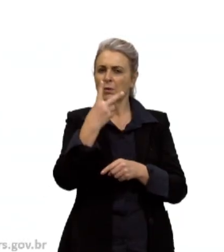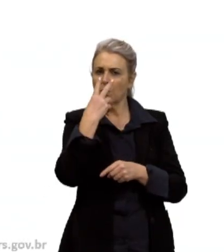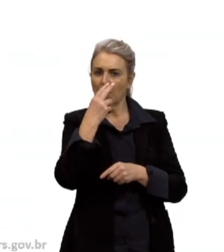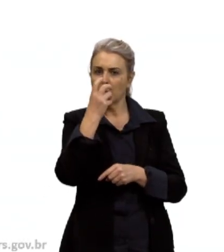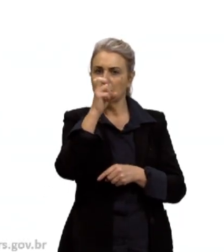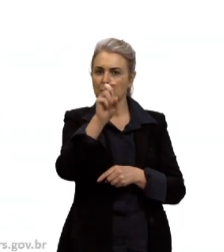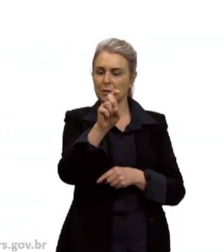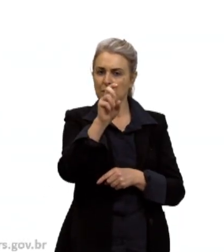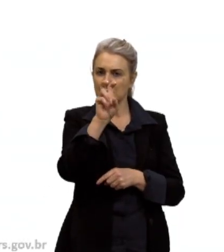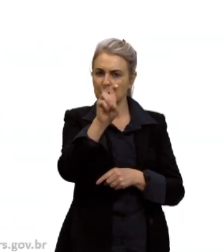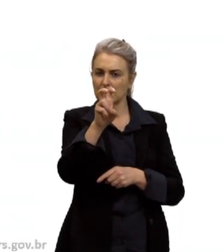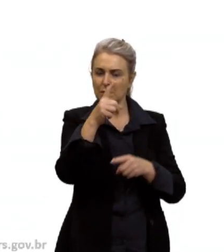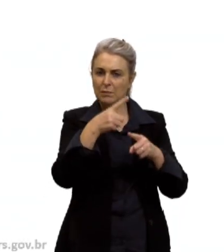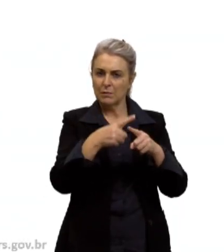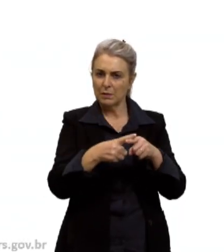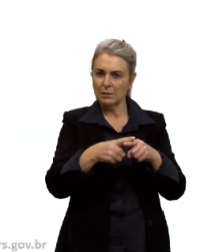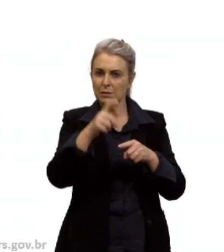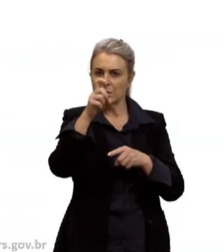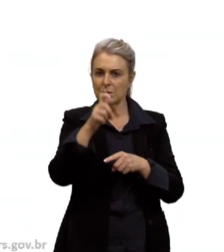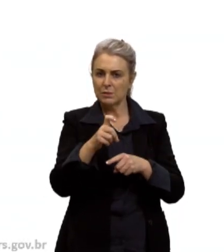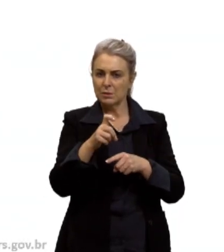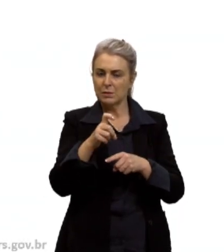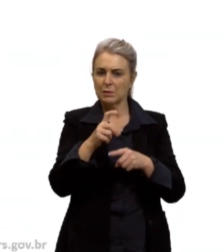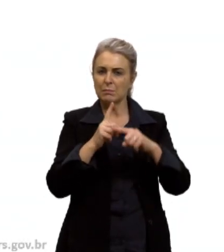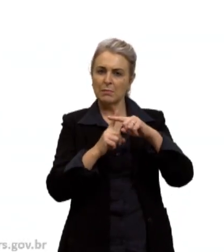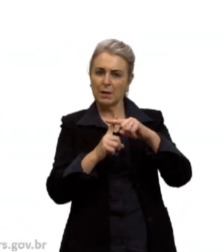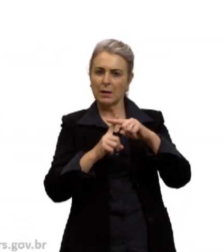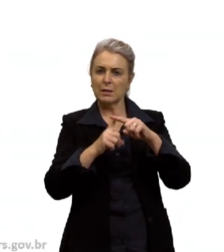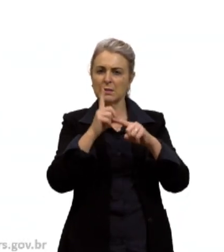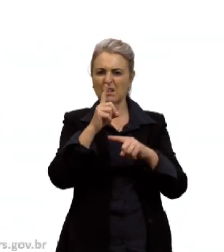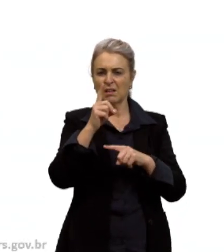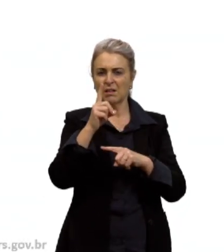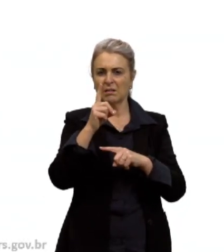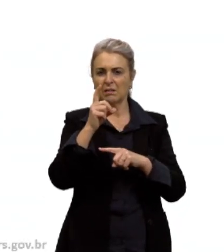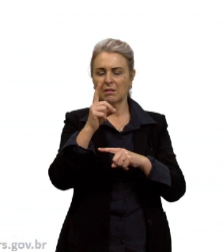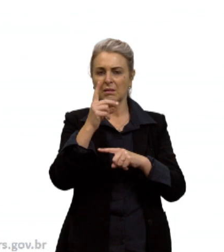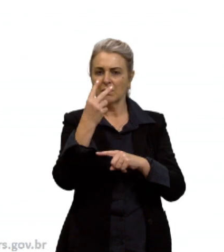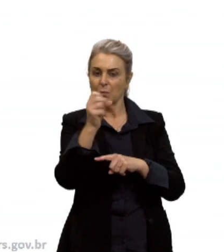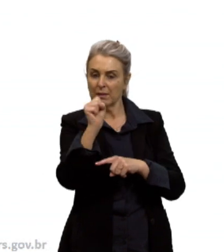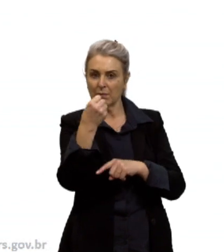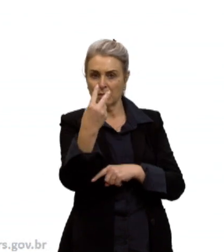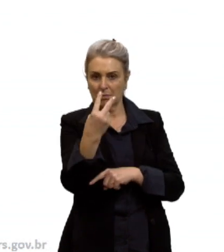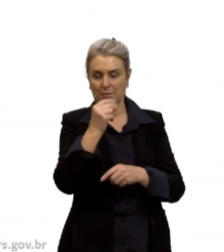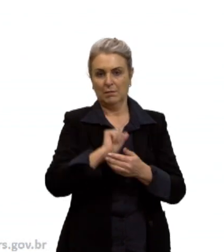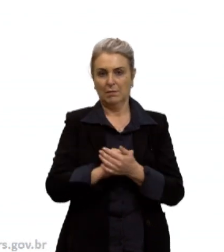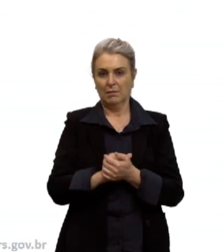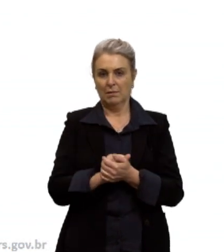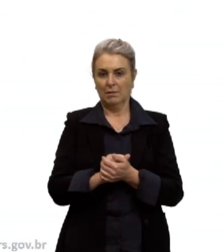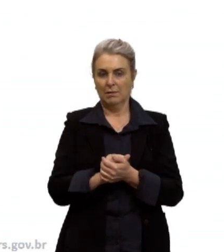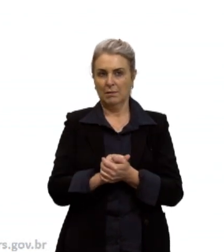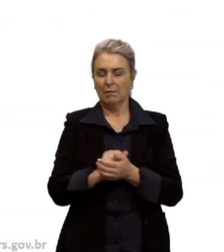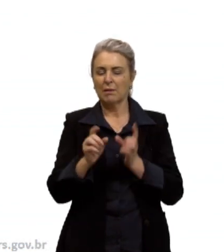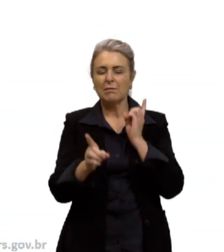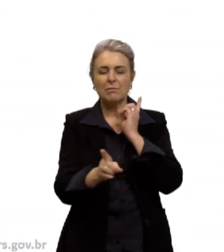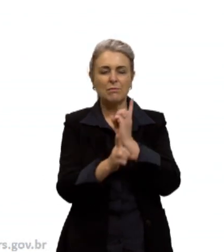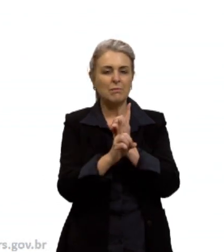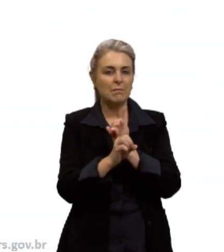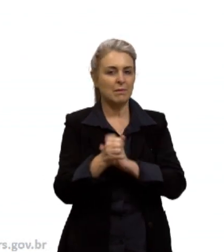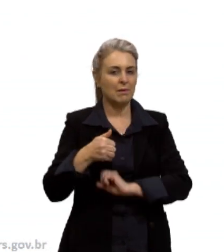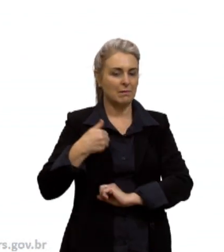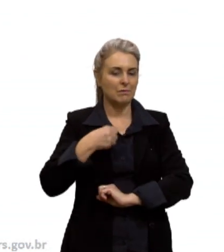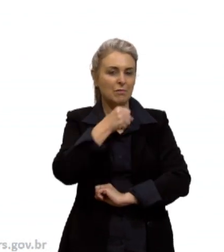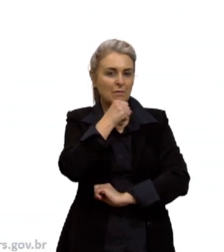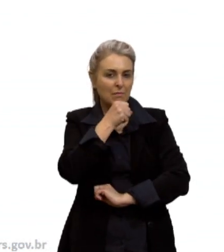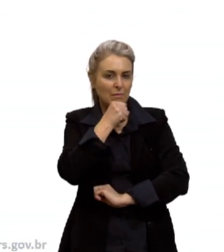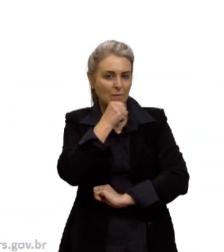o x mais 183. Descubra a idade da avó Terezinha. Então, nós vamos